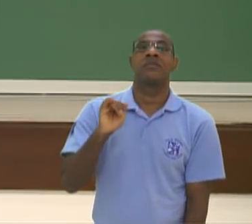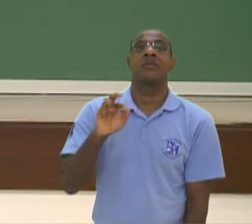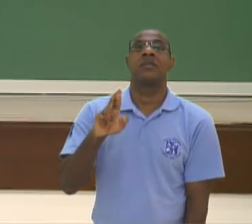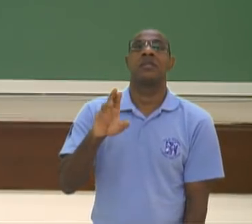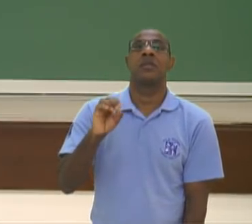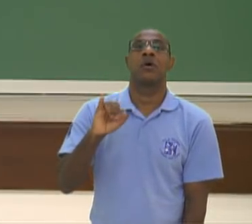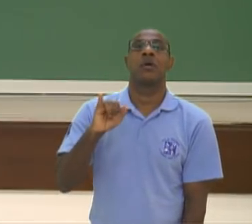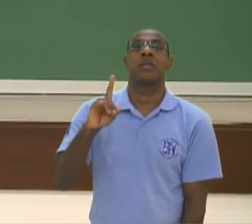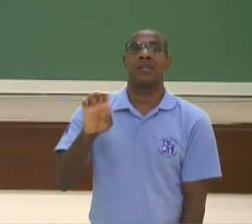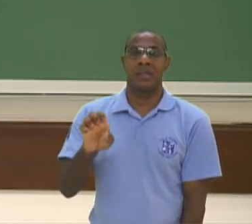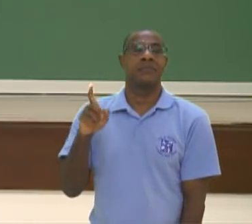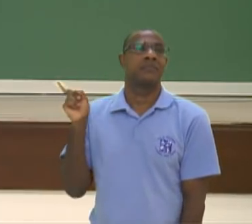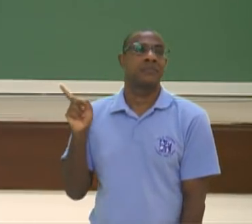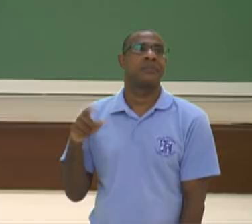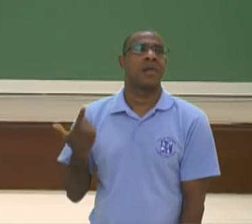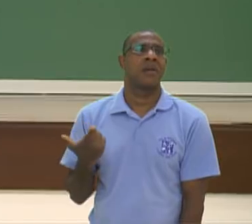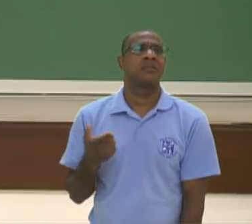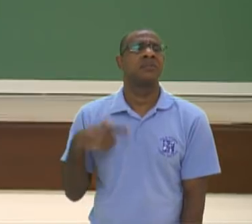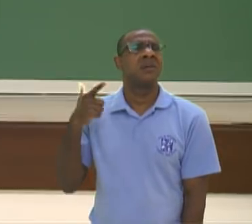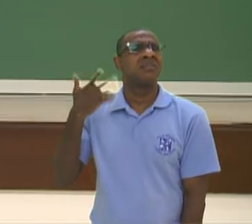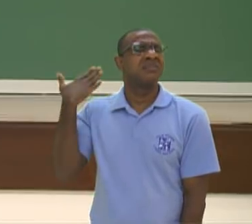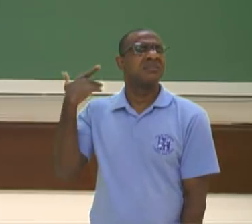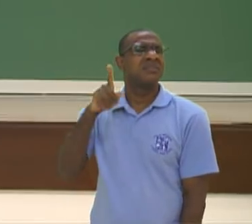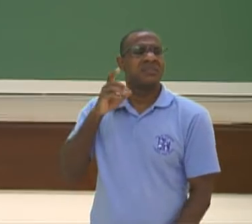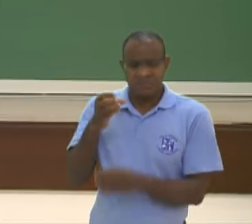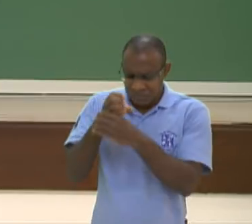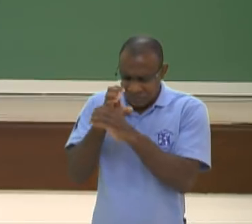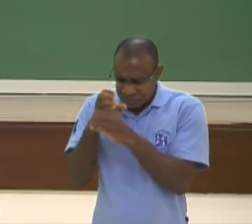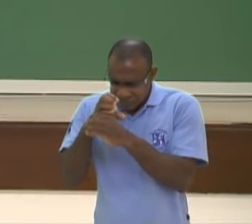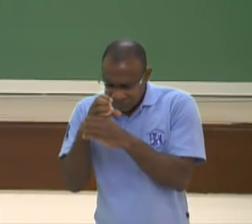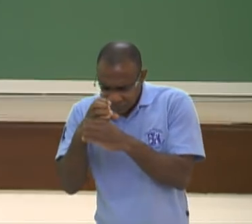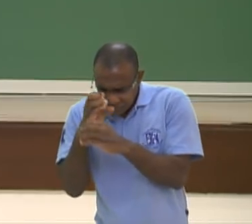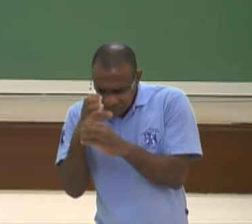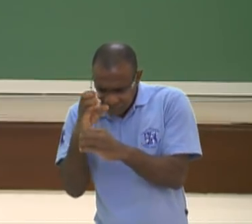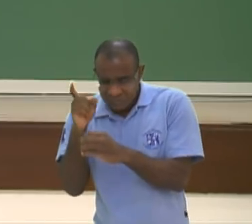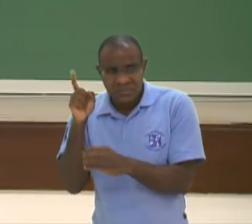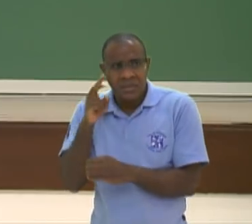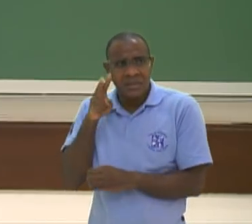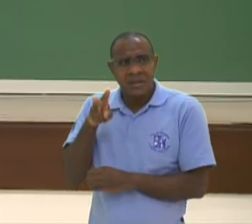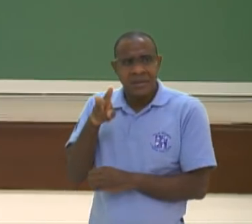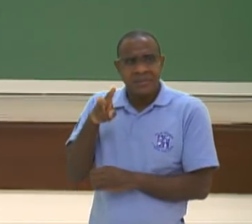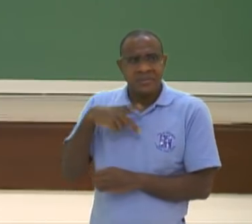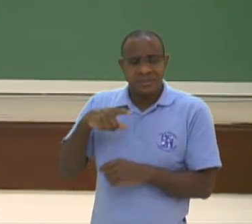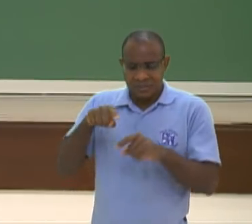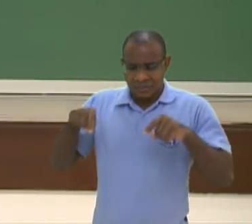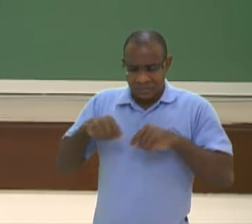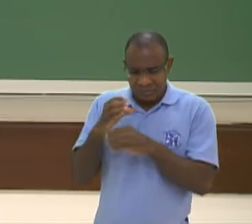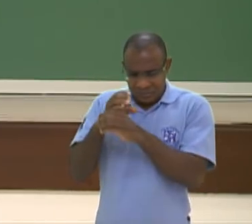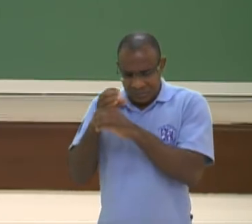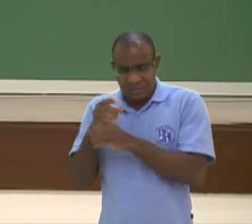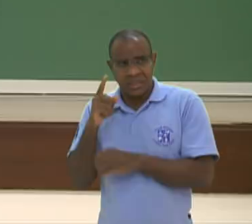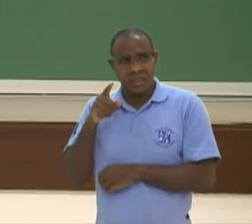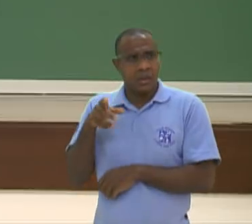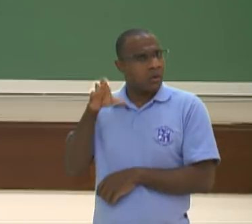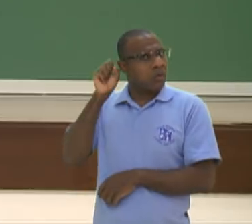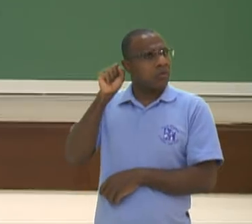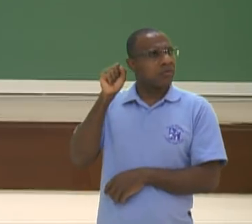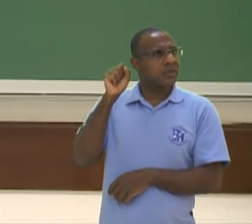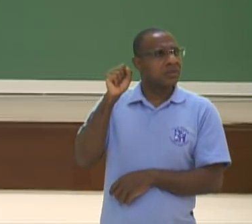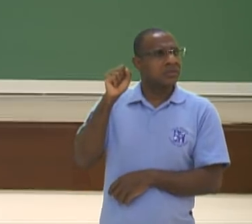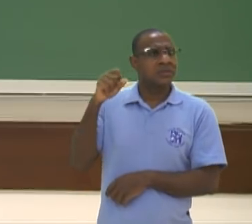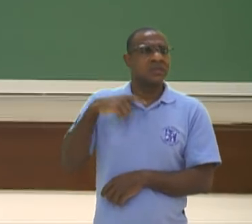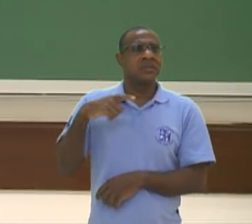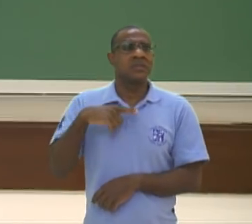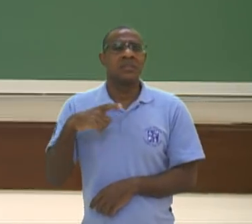laboratório, ecografia, ultrassom, e eu ouvi uma mulher saindo, chorando do consultório, falando, eu tô